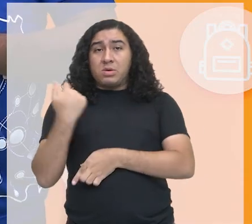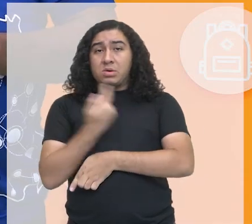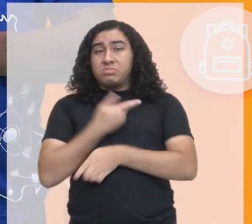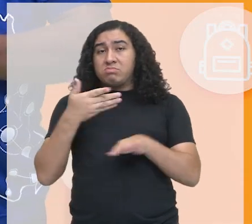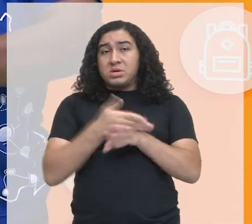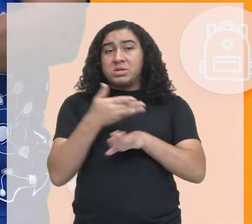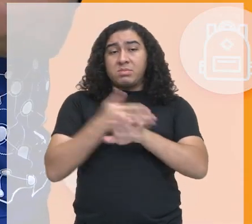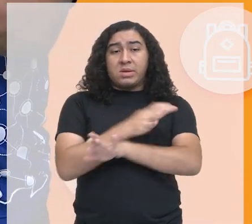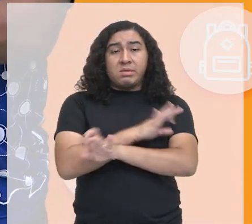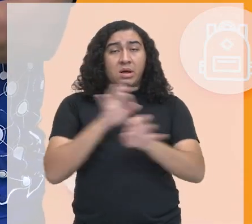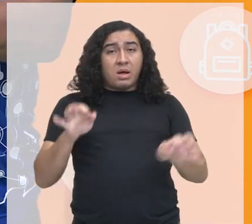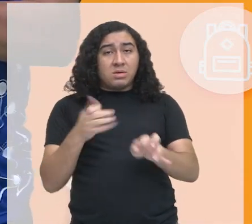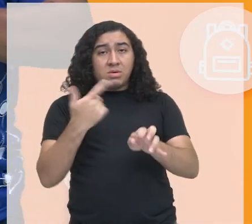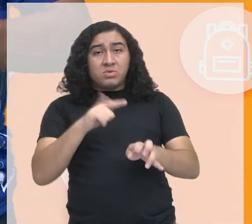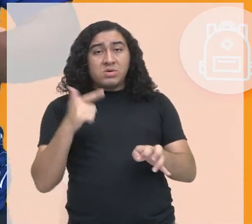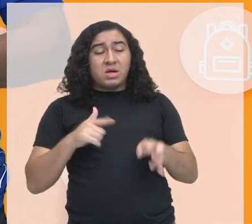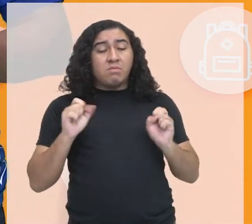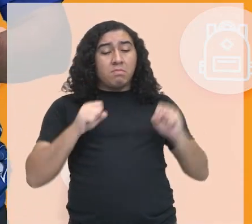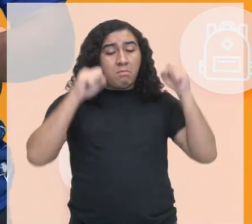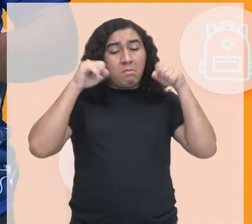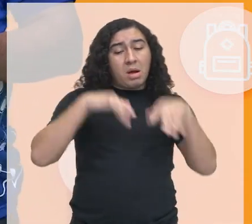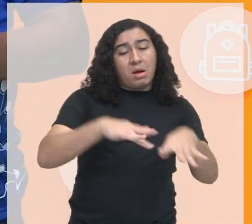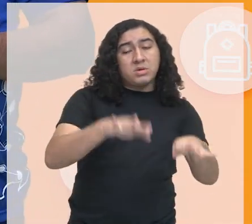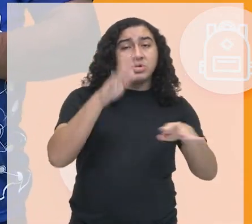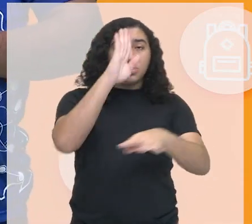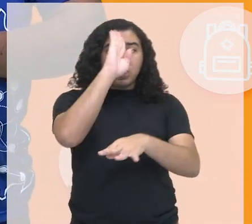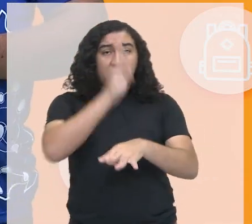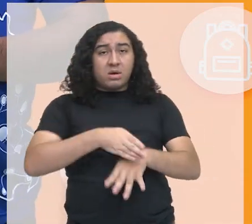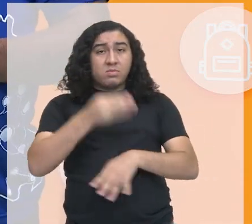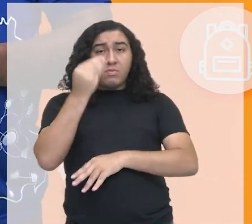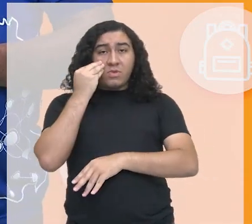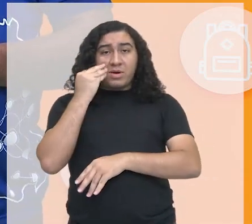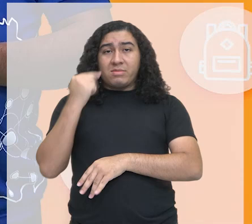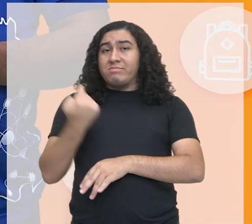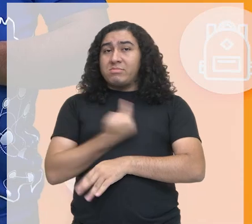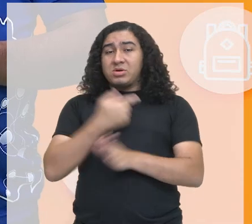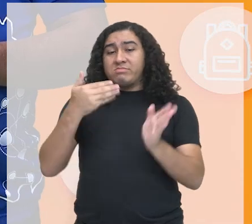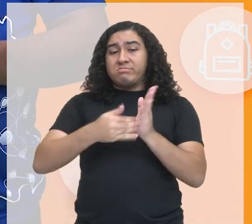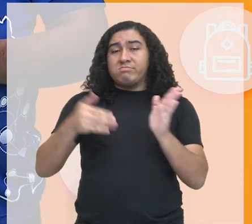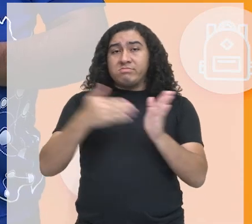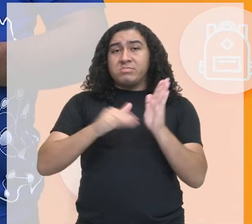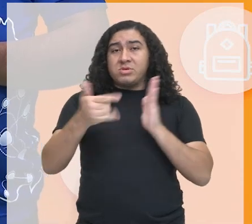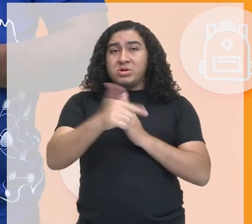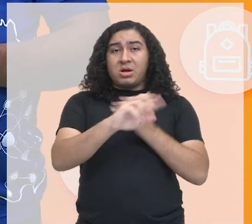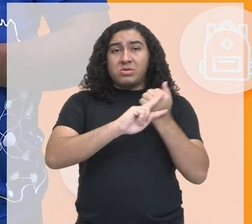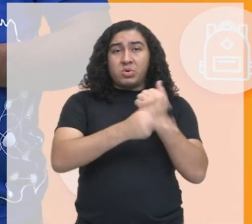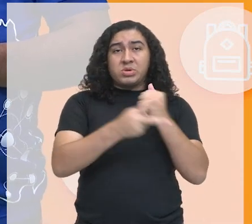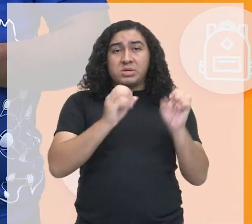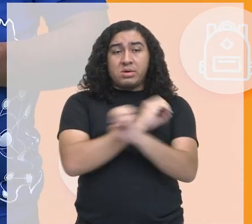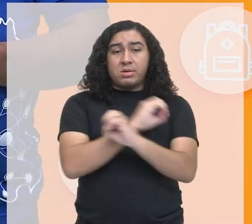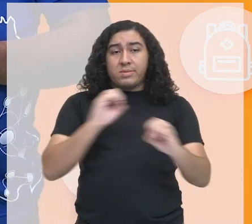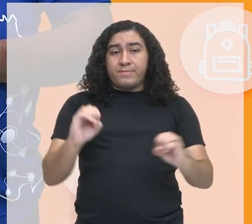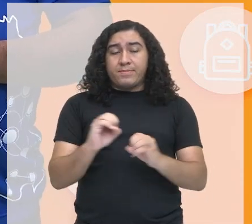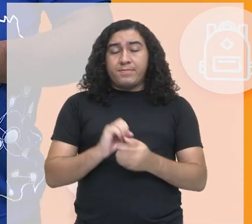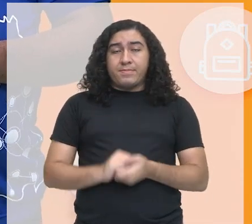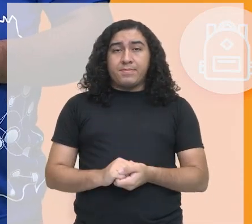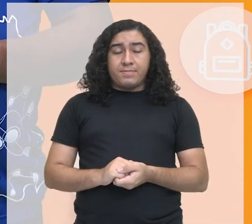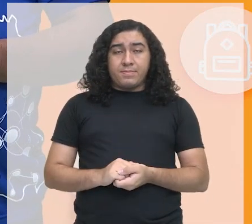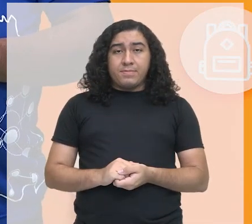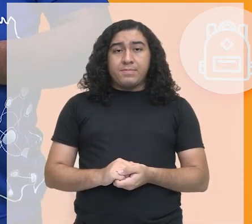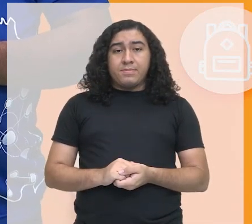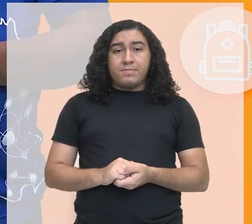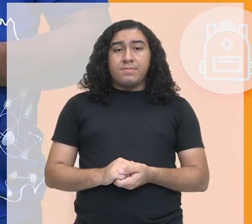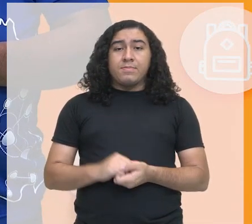acompanhar, não for realmente para o campo, nós não vamos ver esses resultados acontecerem.